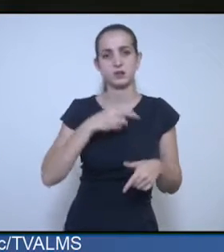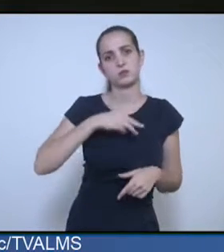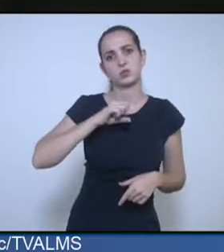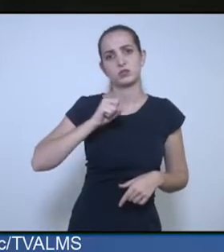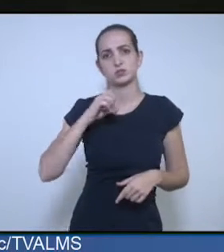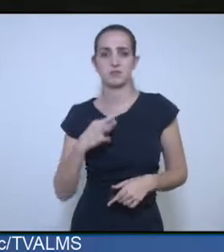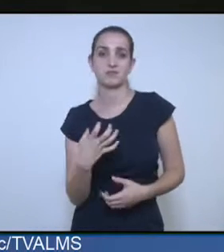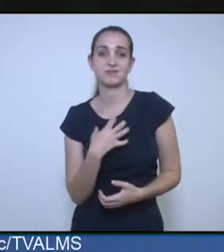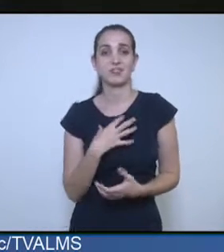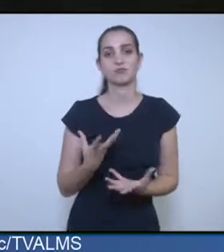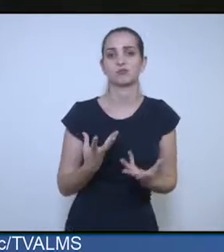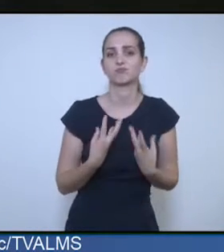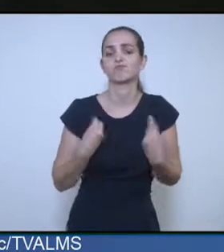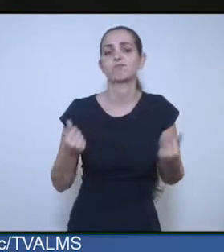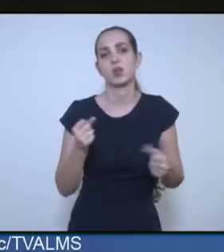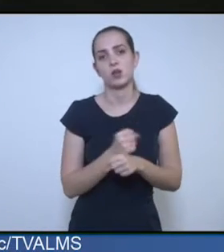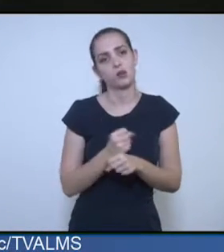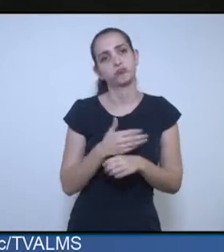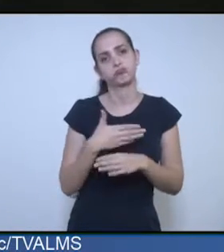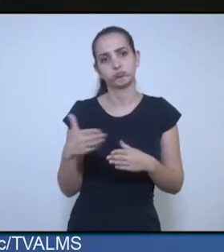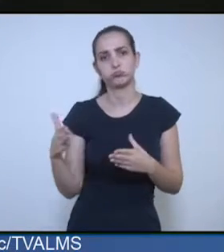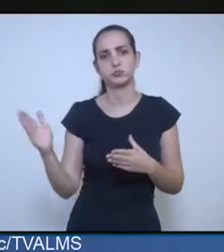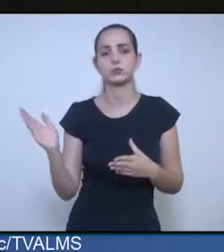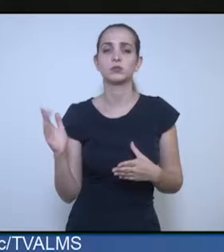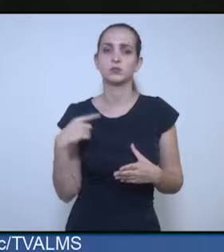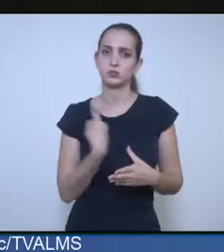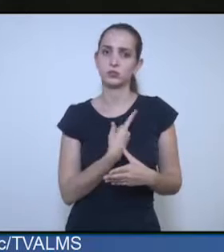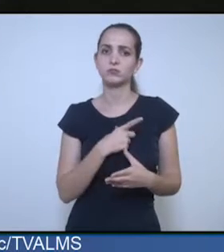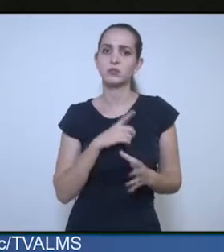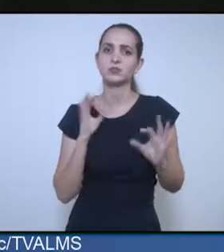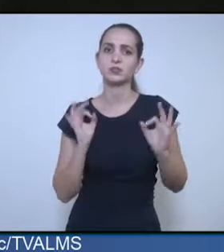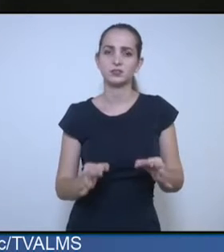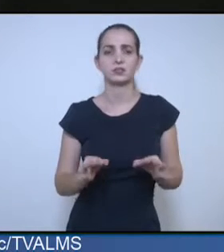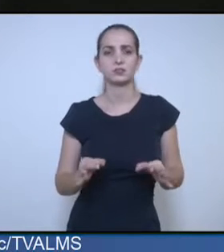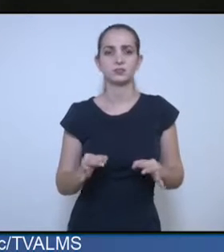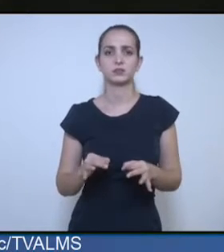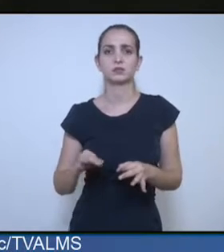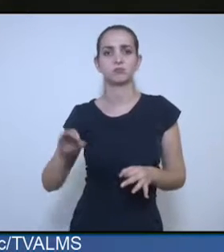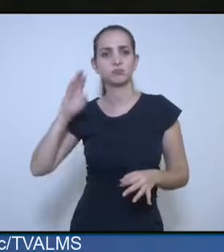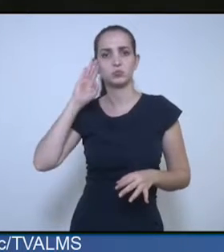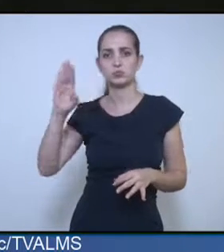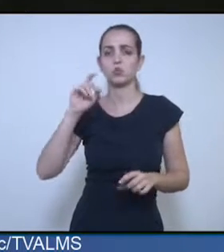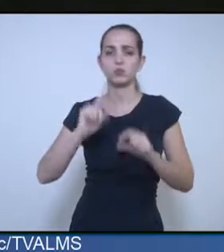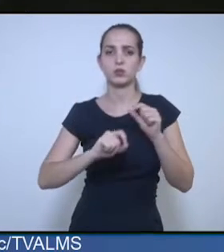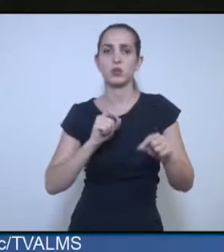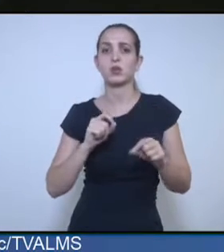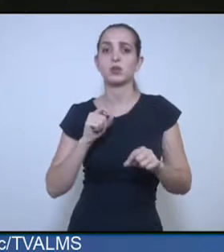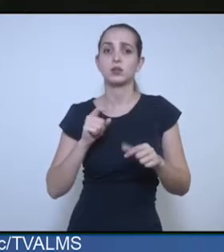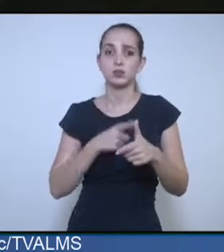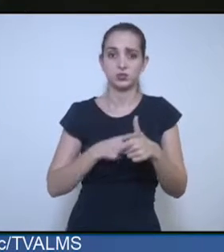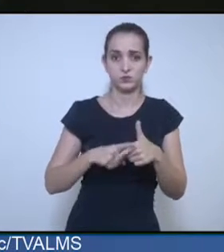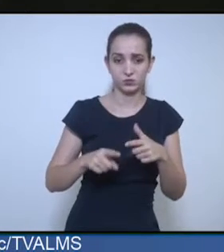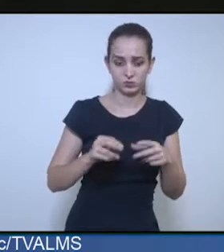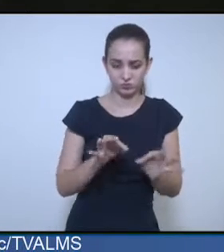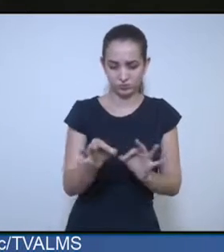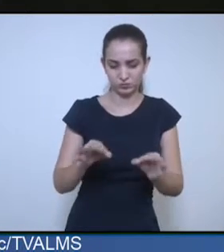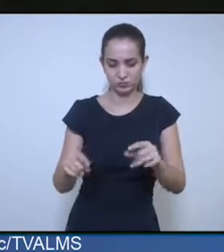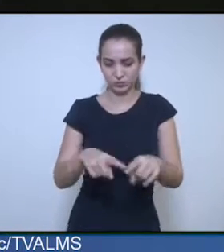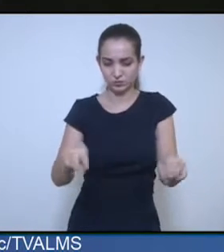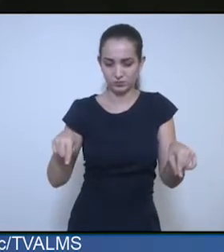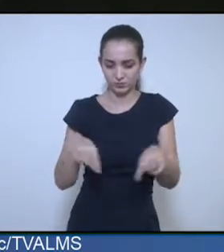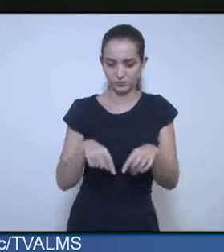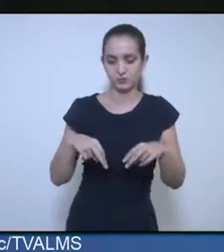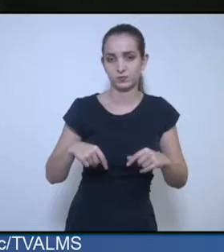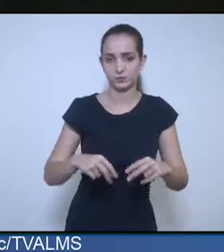anos. E é evidente que nós temos a certeza absoluta de que a reforma agrária, além